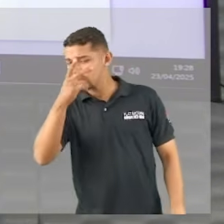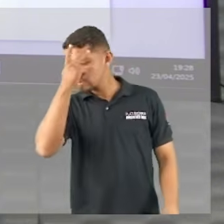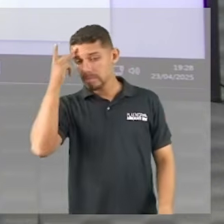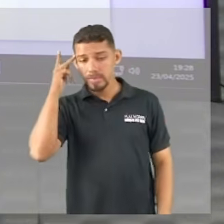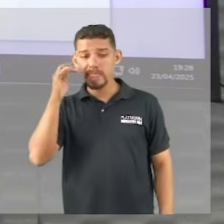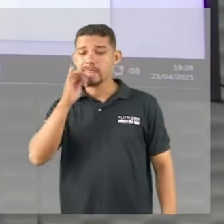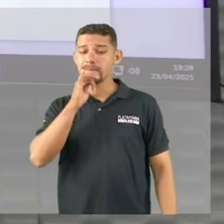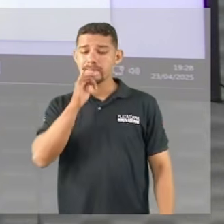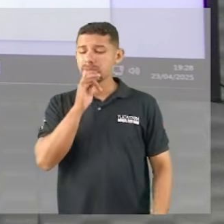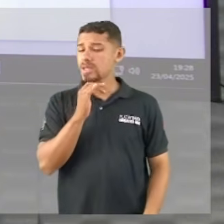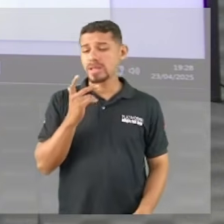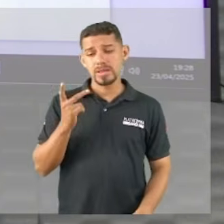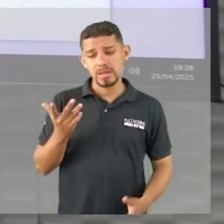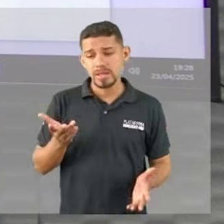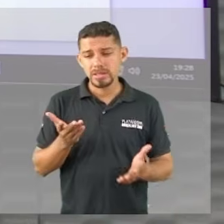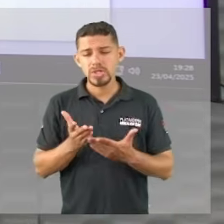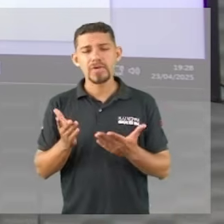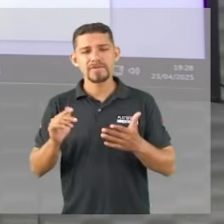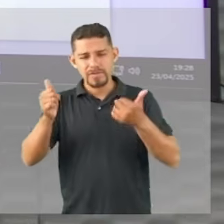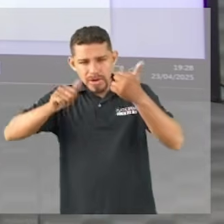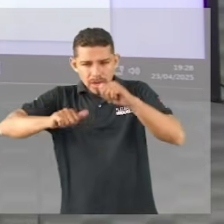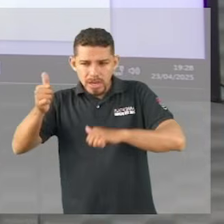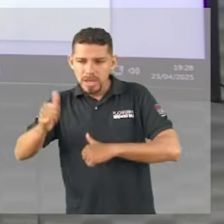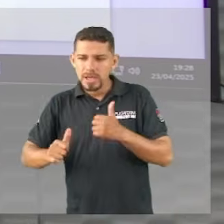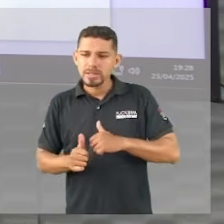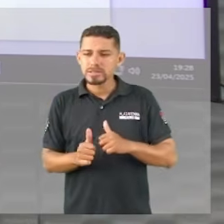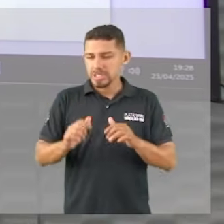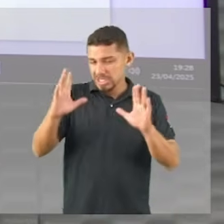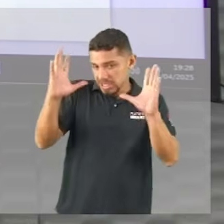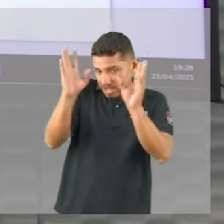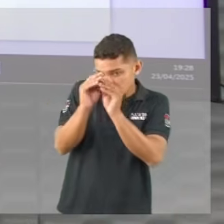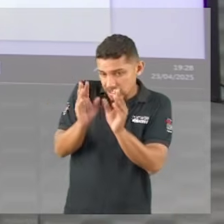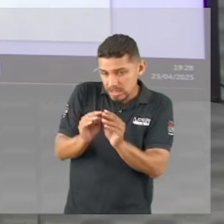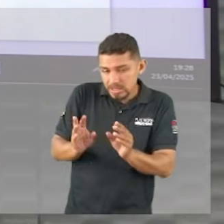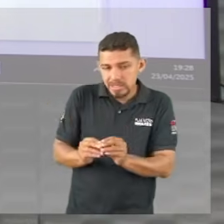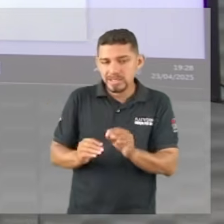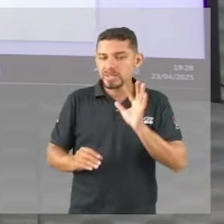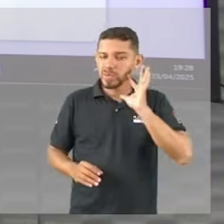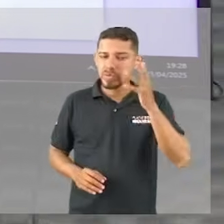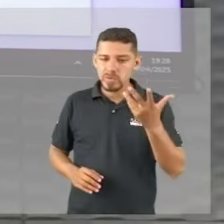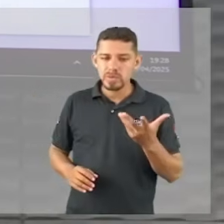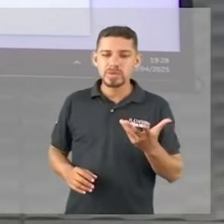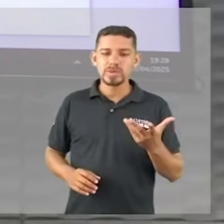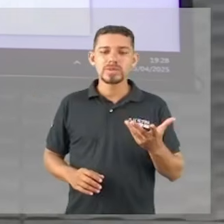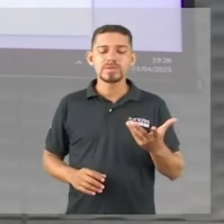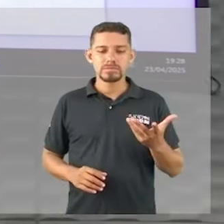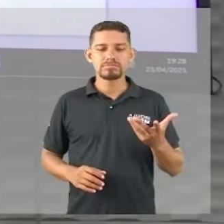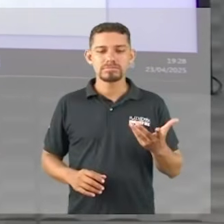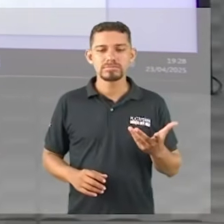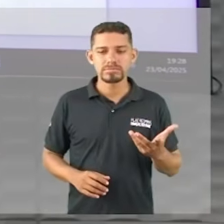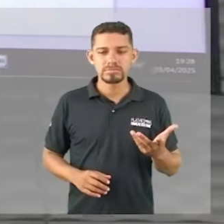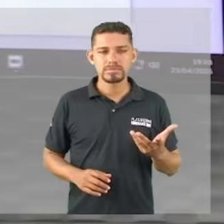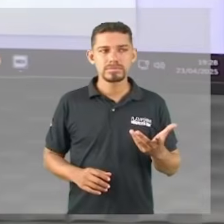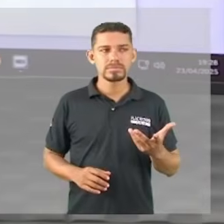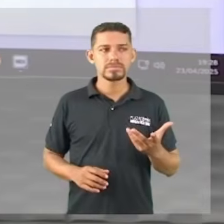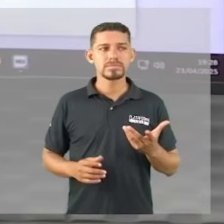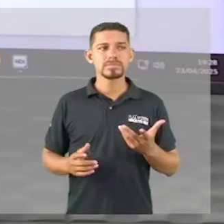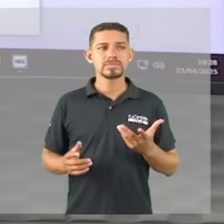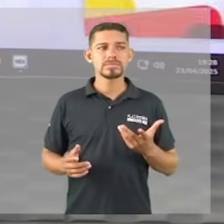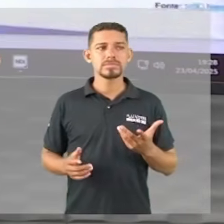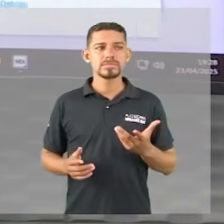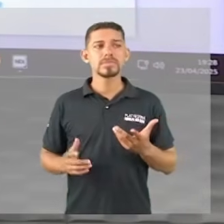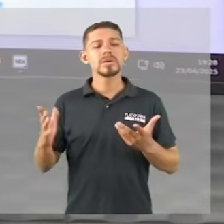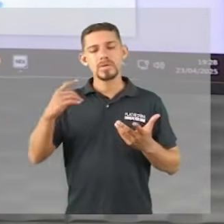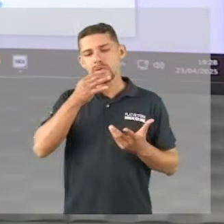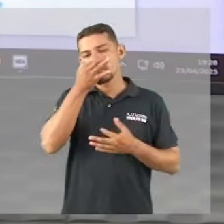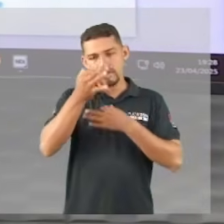regrados, é muito comum a gente verificar essa presença de retomar coisas, né? para poder trazer como um foco para